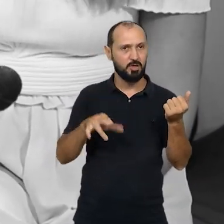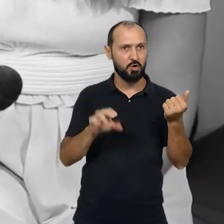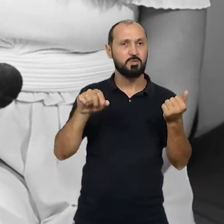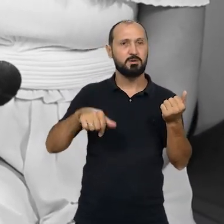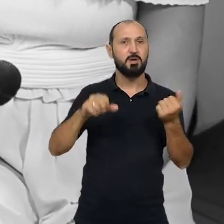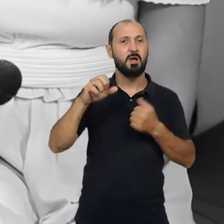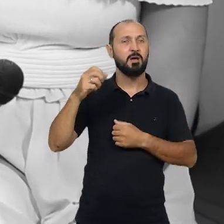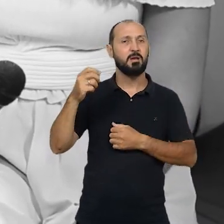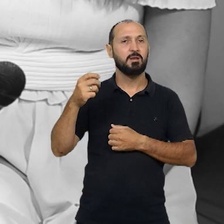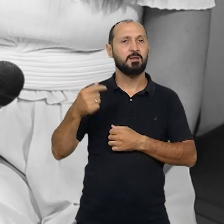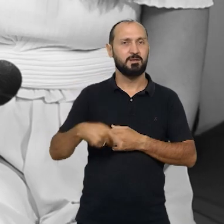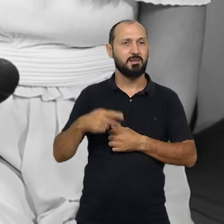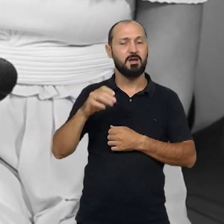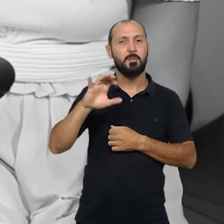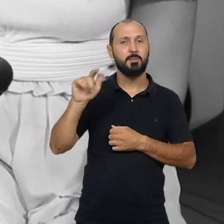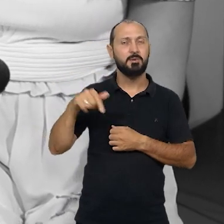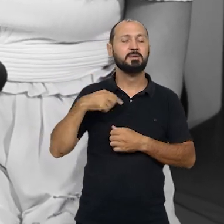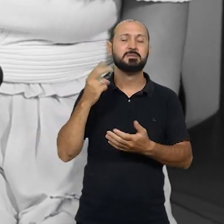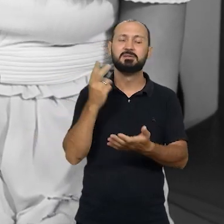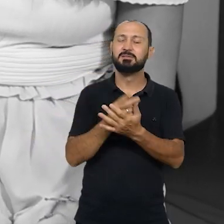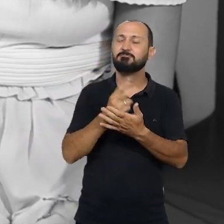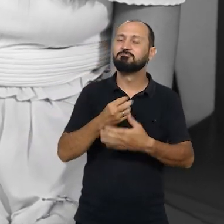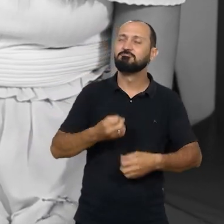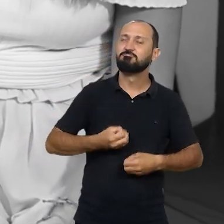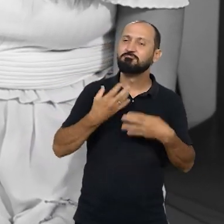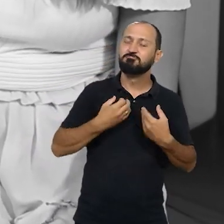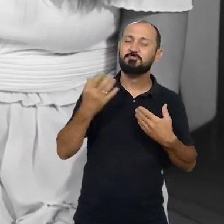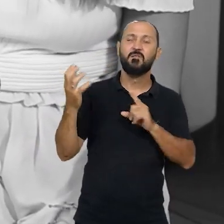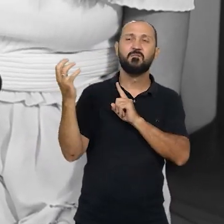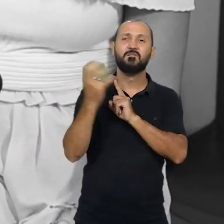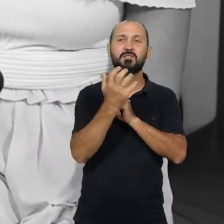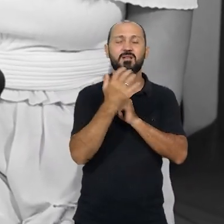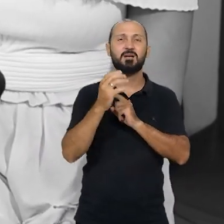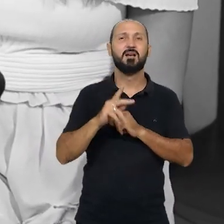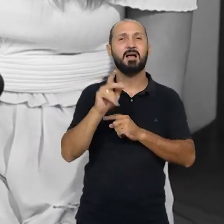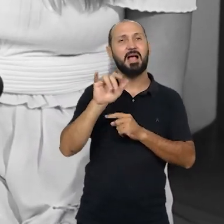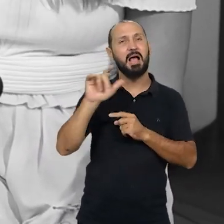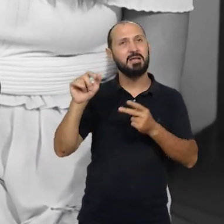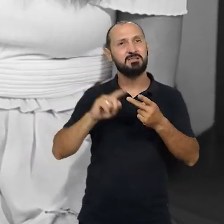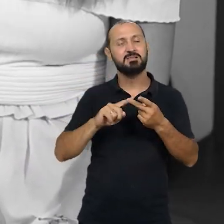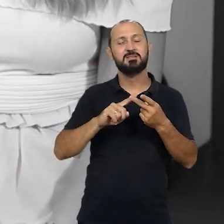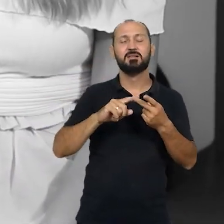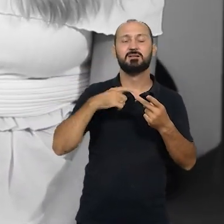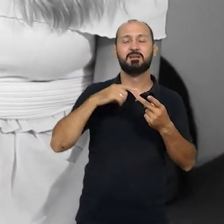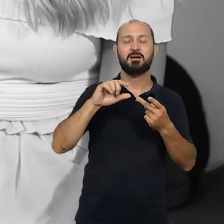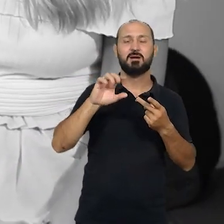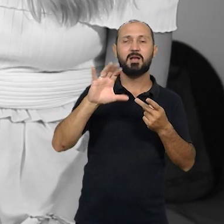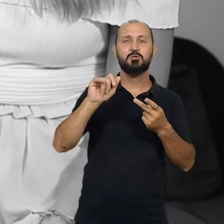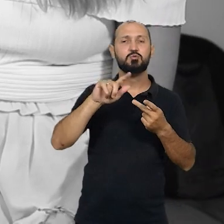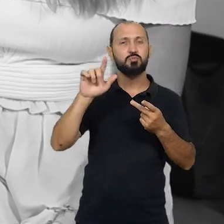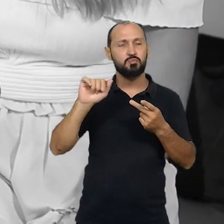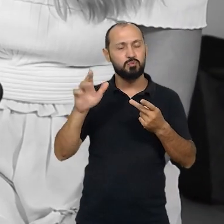sofá. Com meu violão de nylon ainda. E é um estilo pop rock, né? Sim, estilo pop